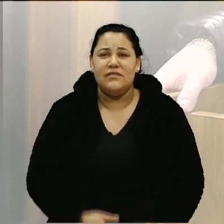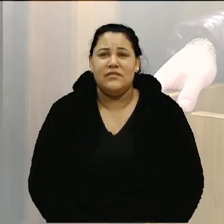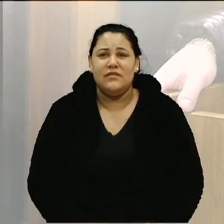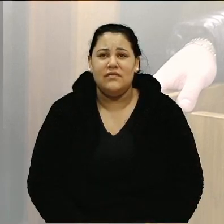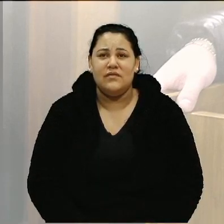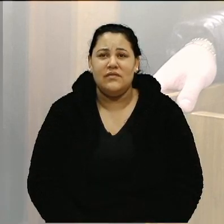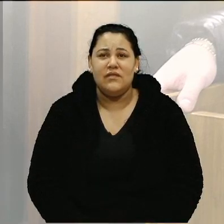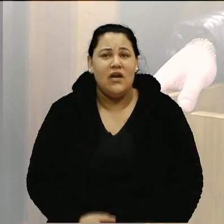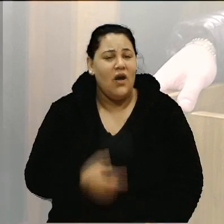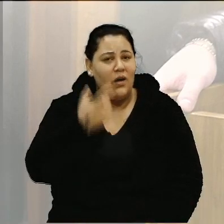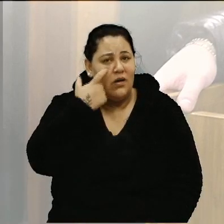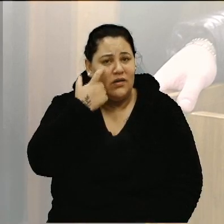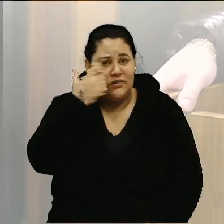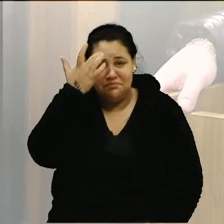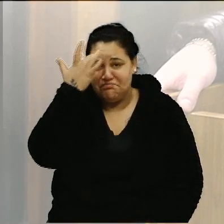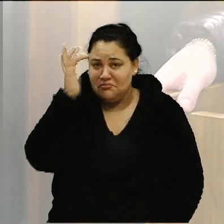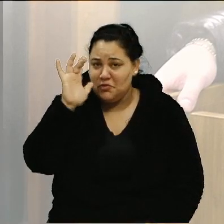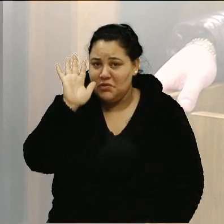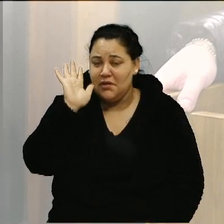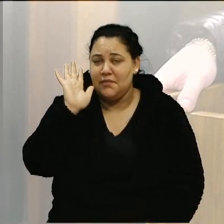Olha, eu não sei mais.